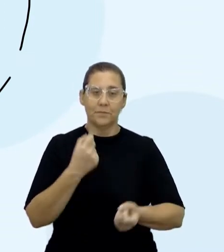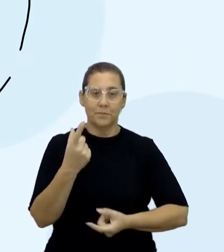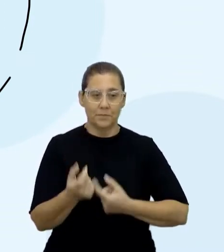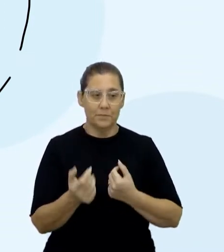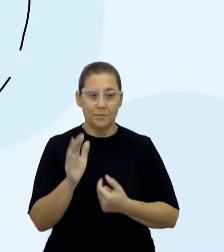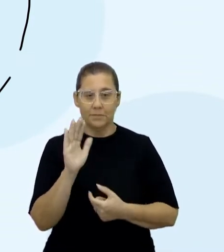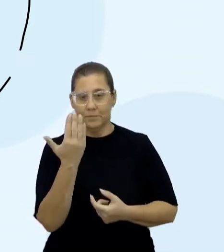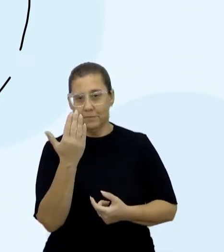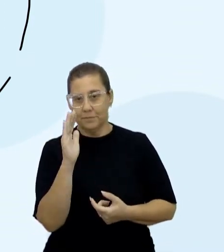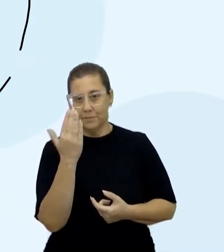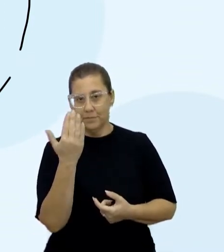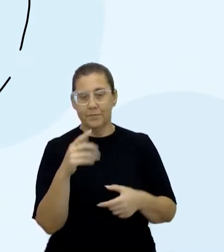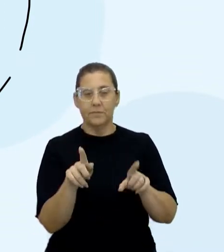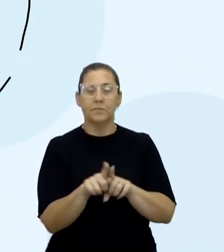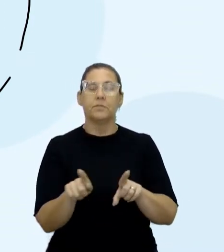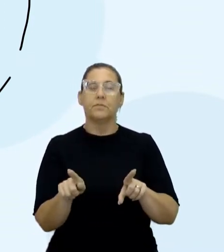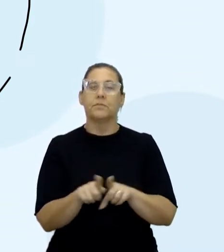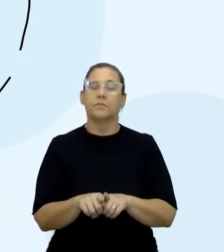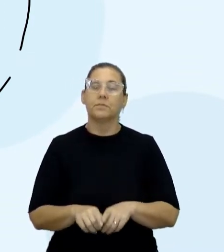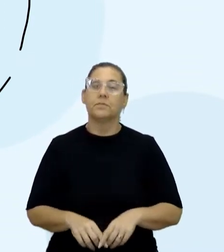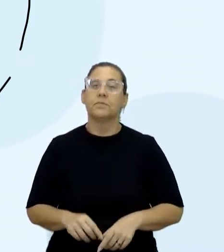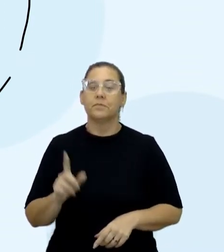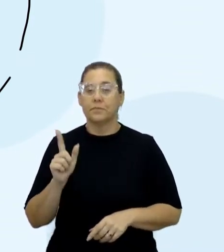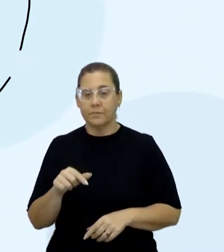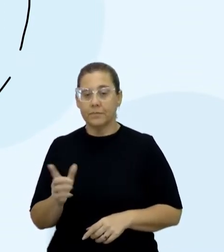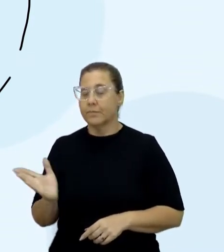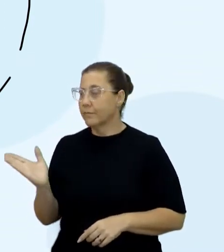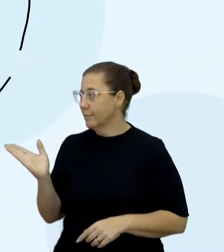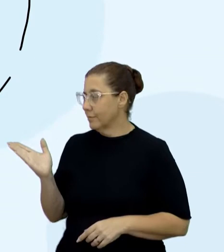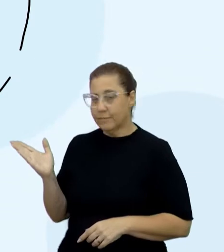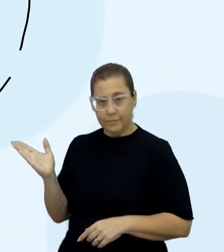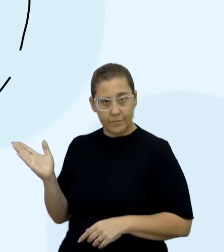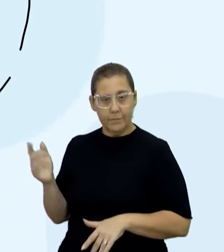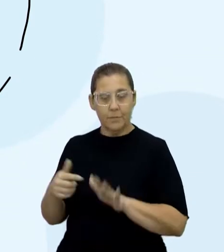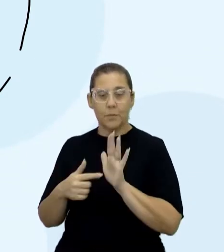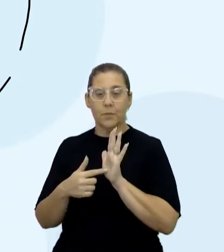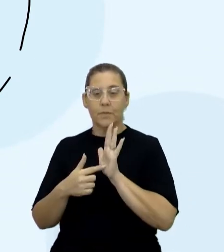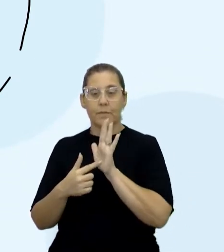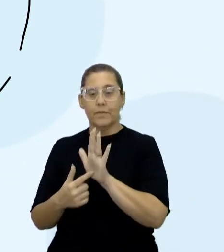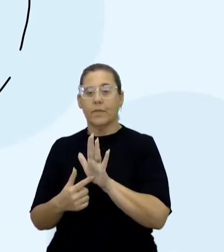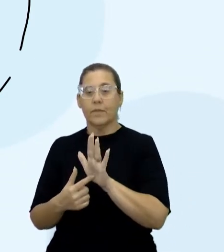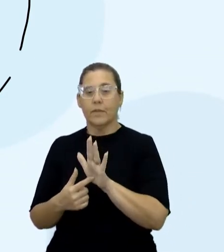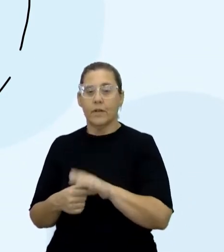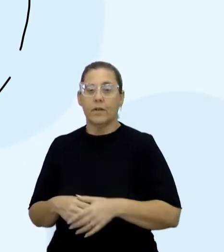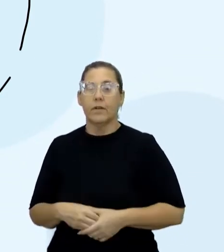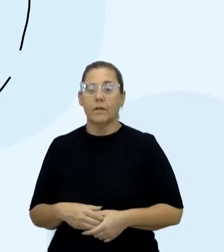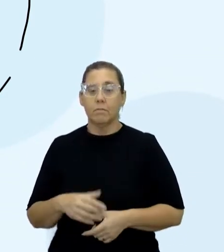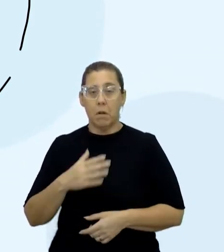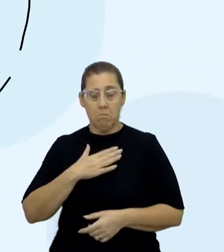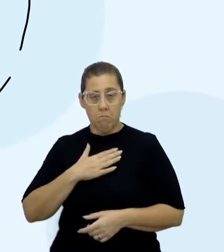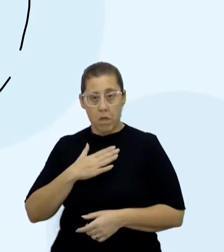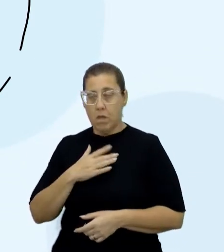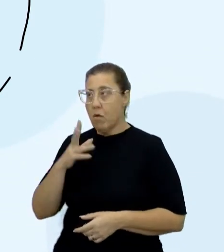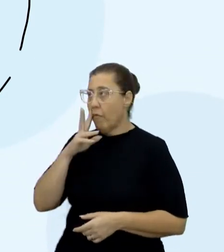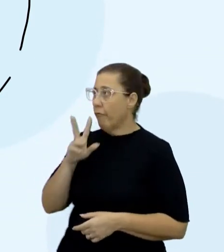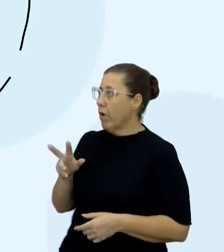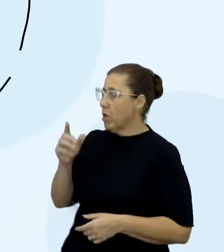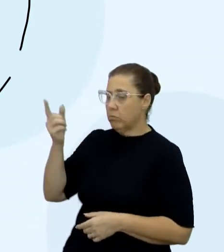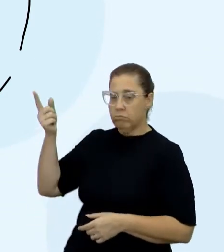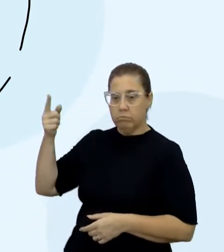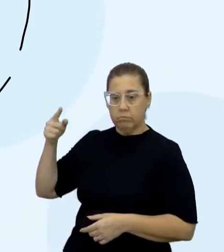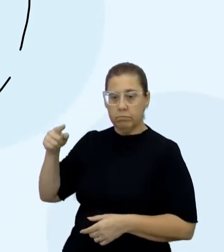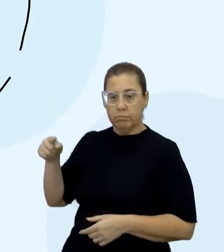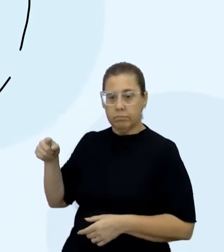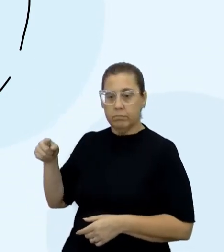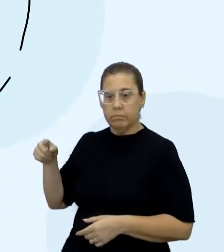espelho, tanto convexo, que é esse que está demonstrando essa parte aqui, assim, para mim, ó, voltada, se eu tivesse